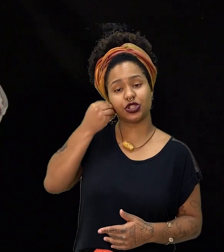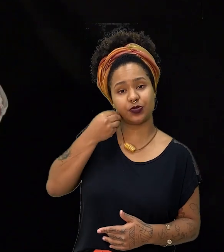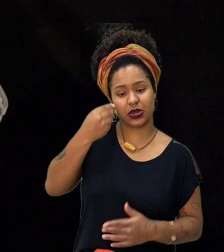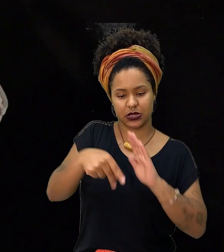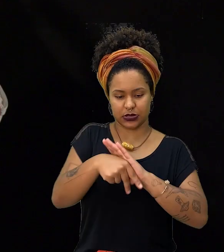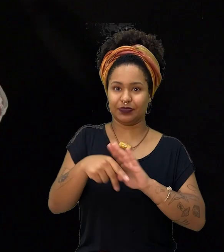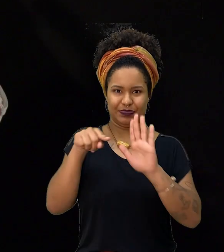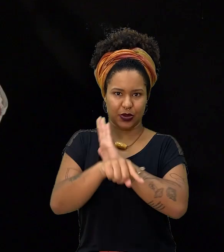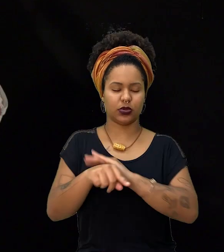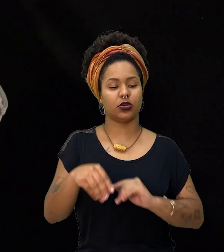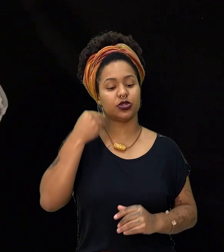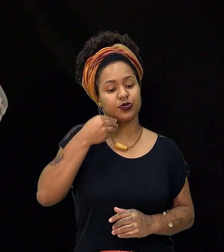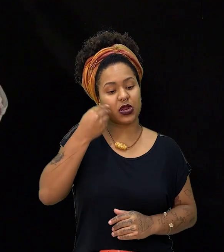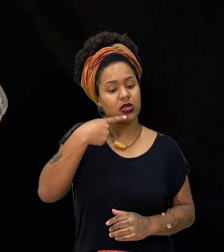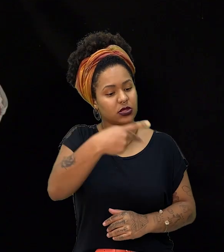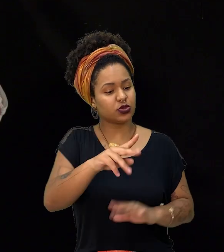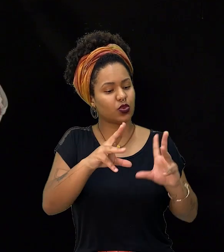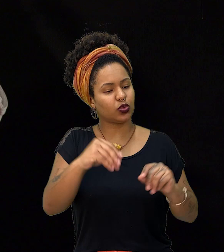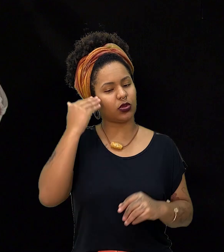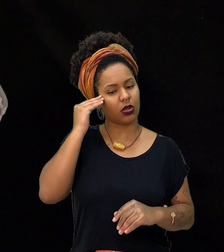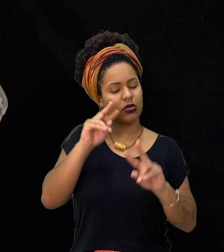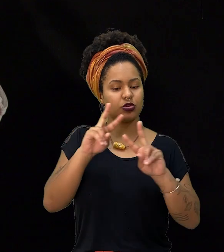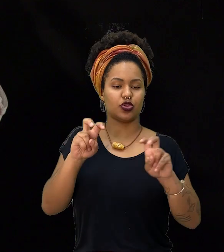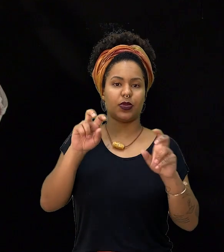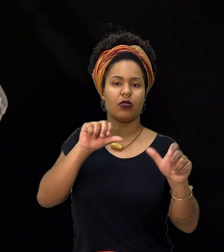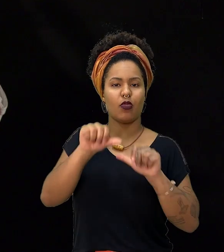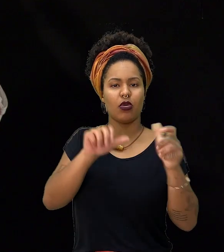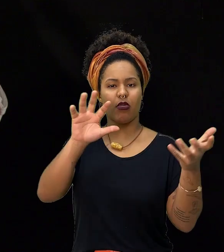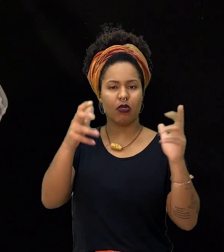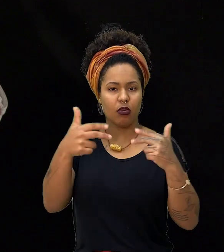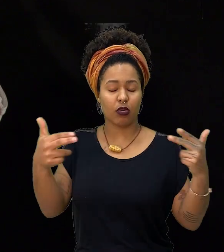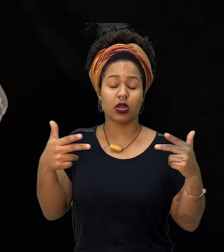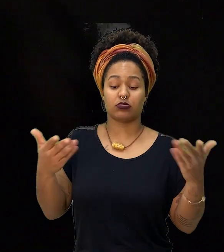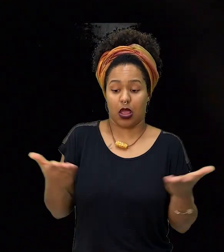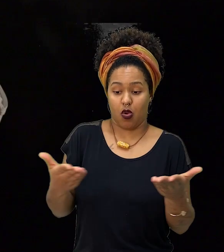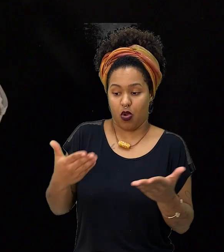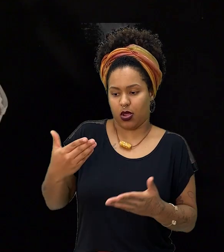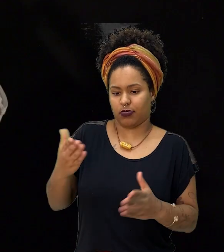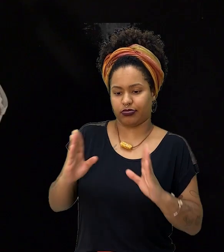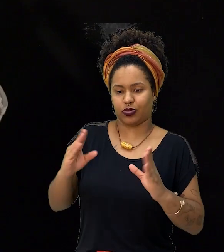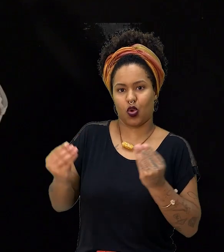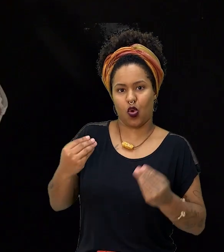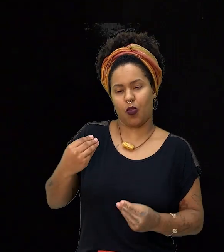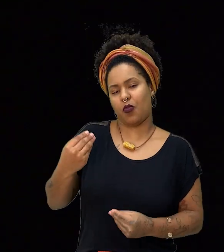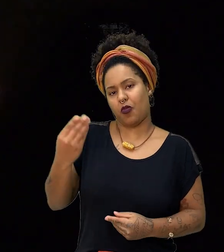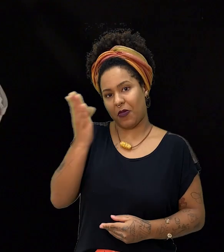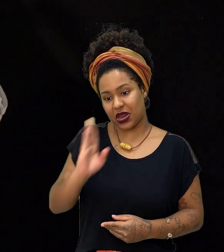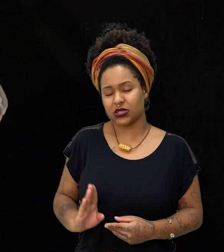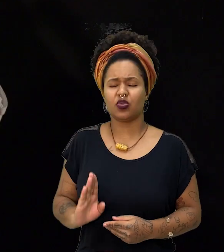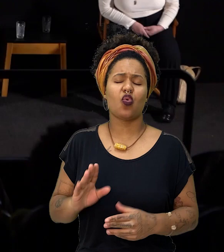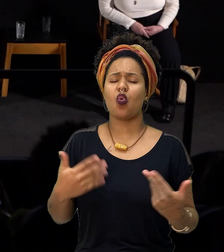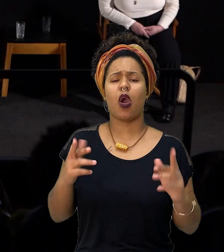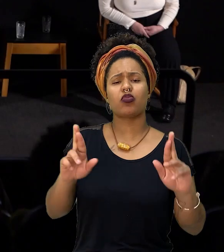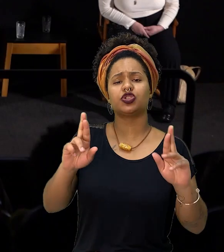sobre as mudanças climáticas, na atual conjuntura política do Brasil, quais são as perspectivas do governo Lula de